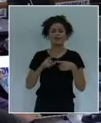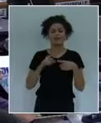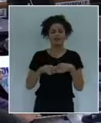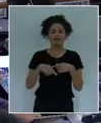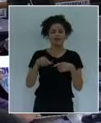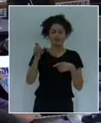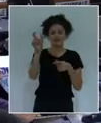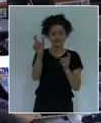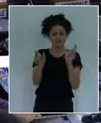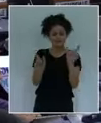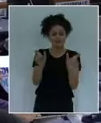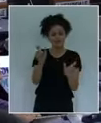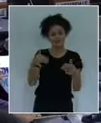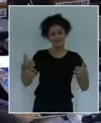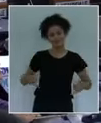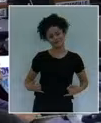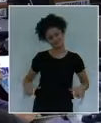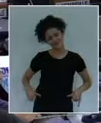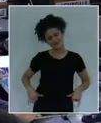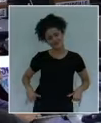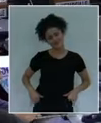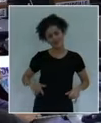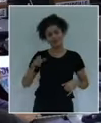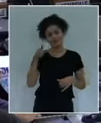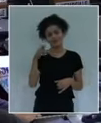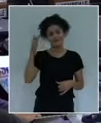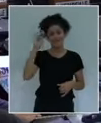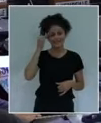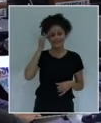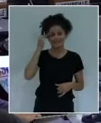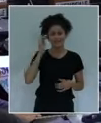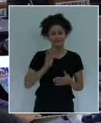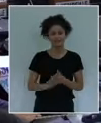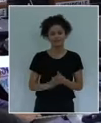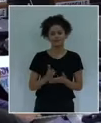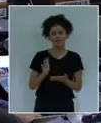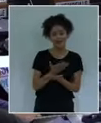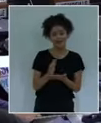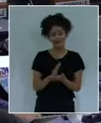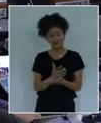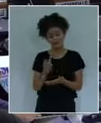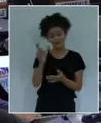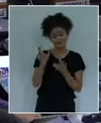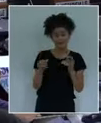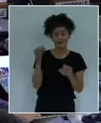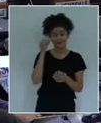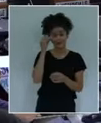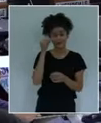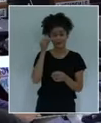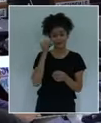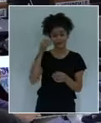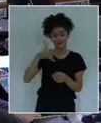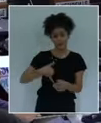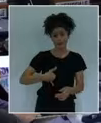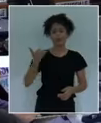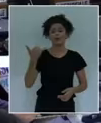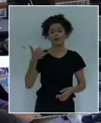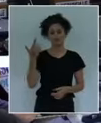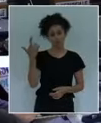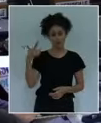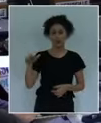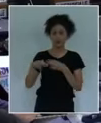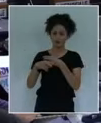ainda tentam, né, mesmo, infelizmente, com um problema desse, as pessoas ainda querem alguma coisa de mal para a nossa